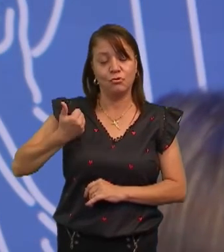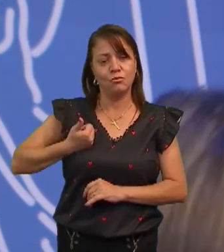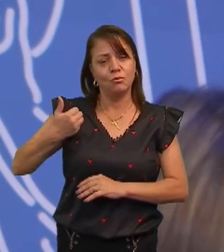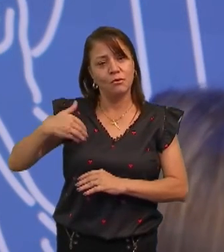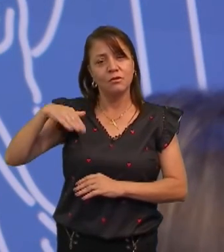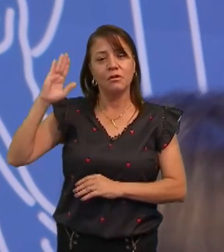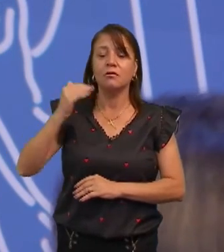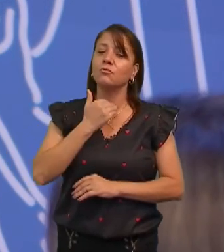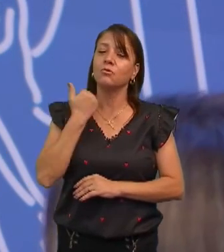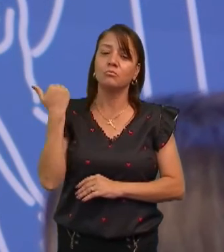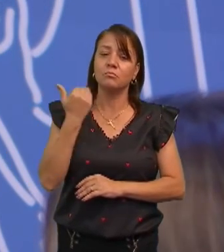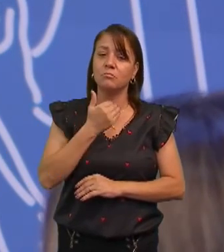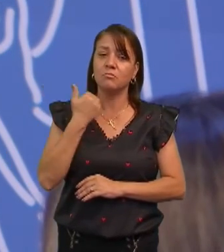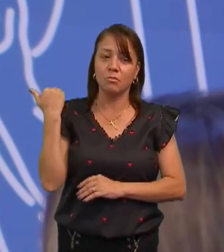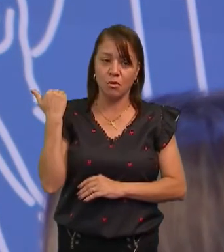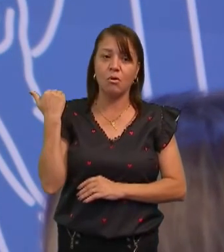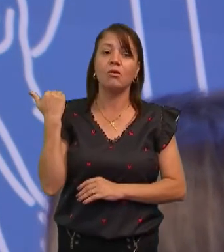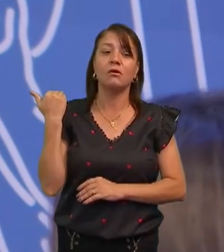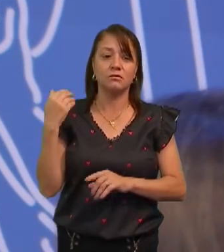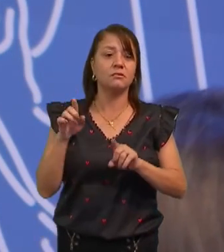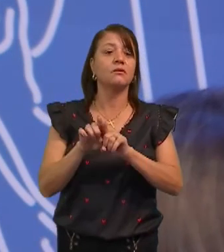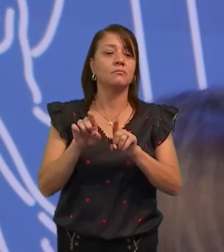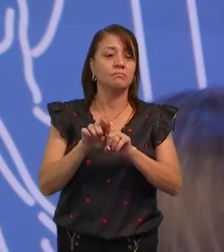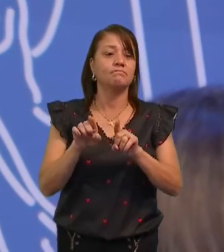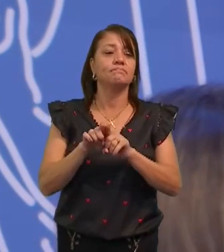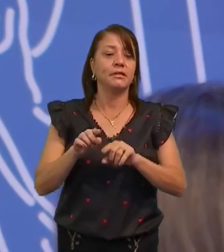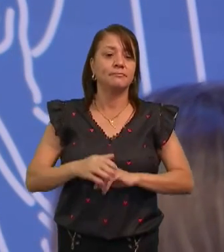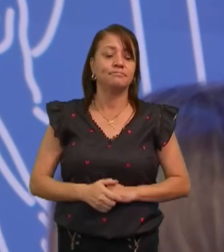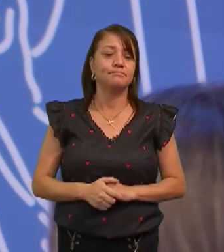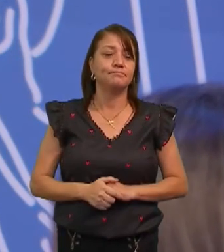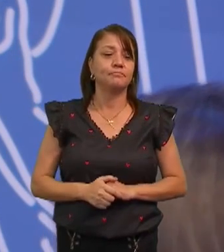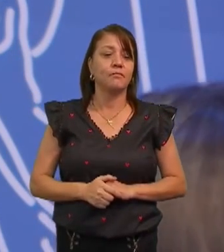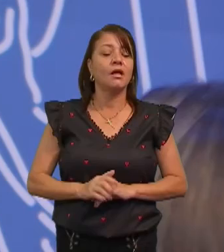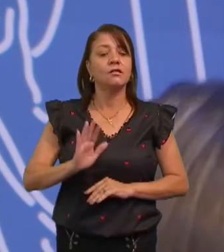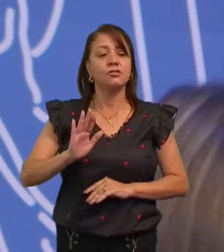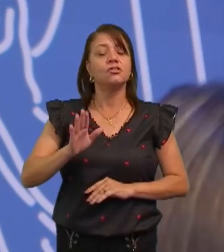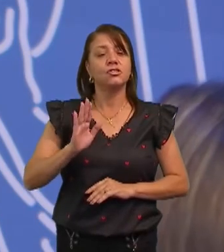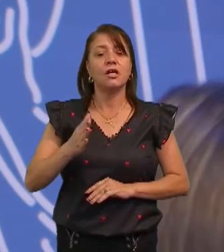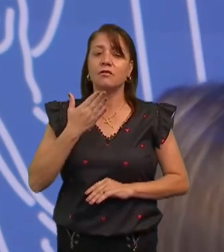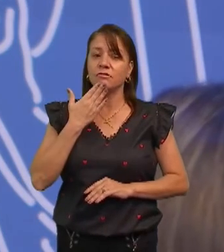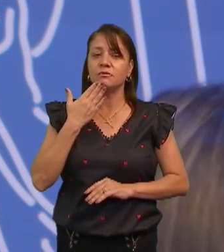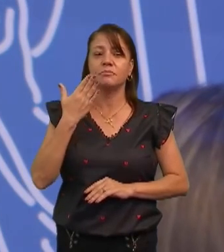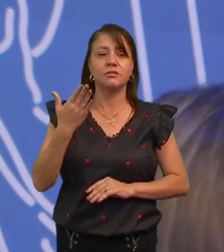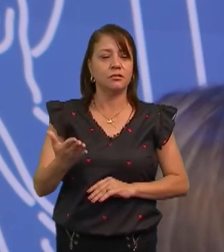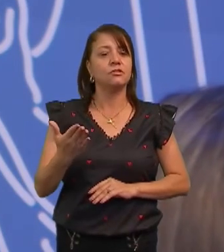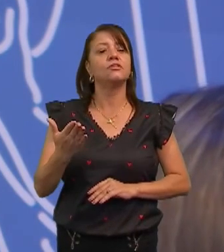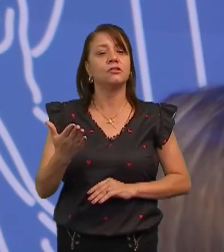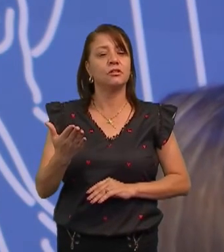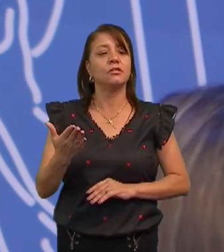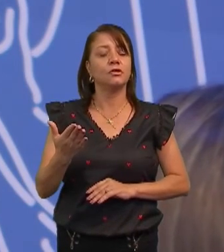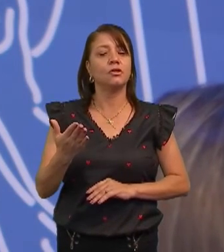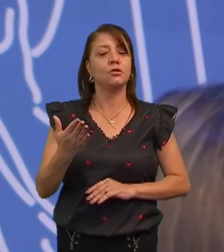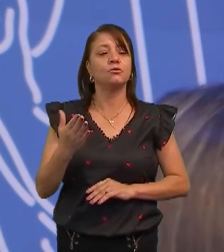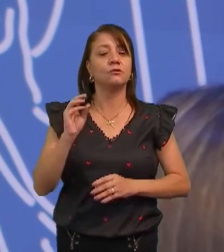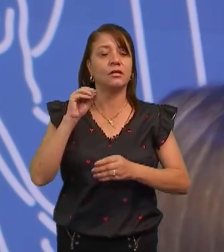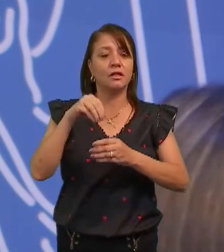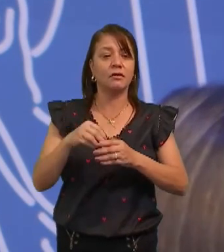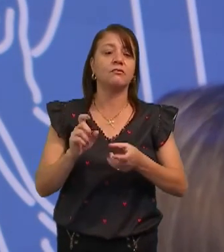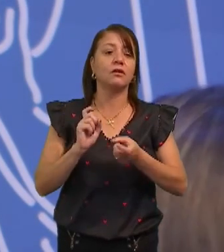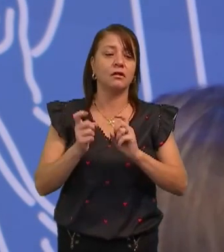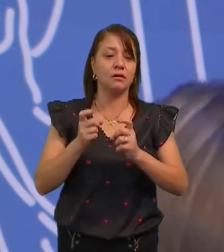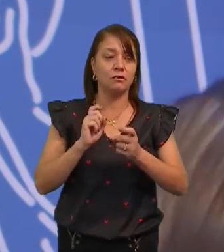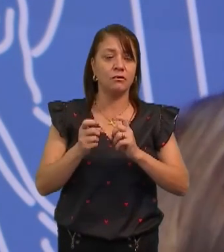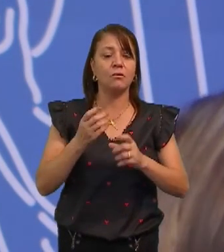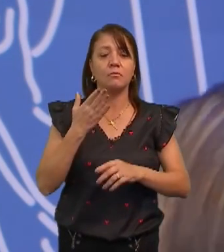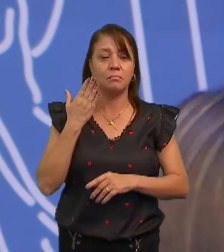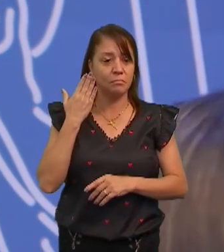cresceram a gente pediu já fiz aqui várias eh representações e requerimentos com relação às casas de hidratação que no